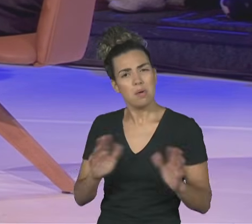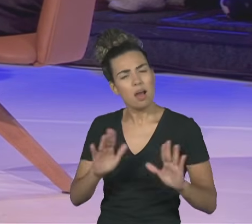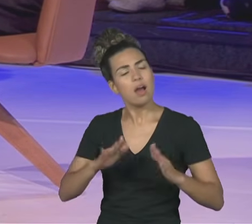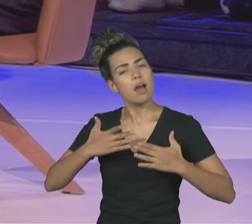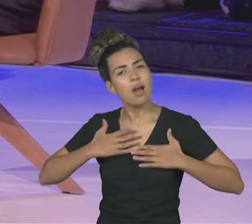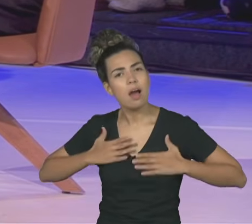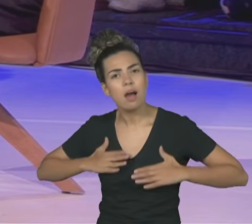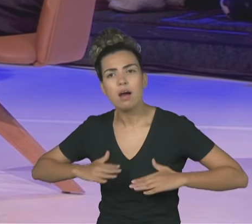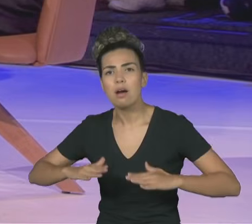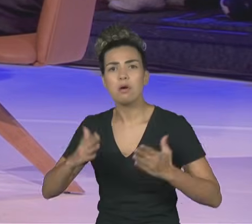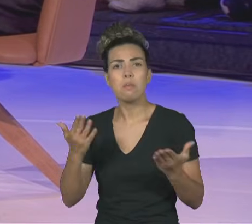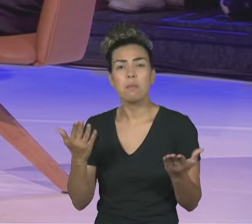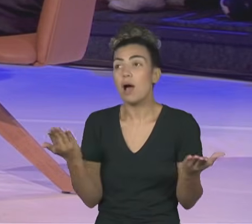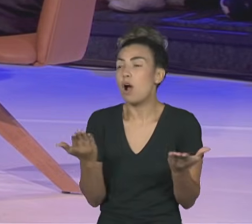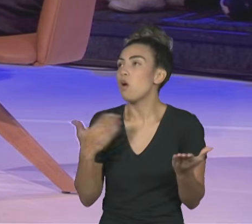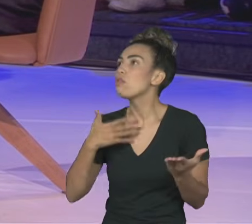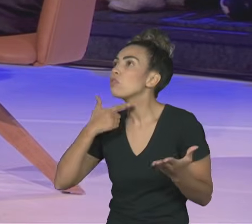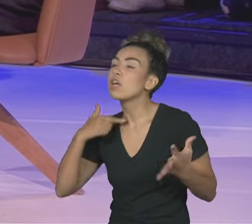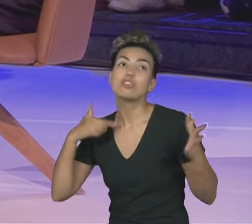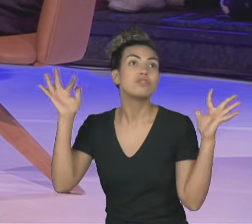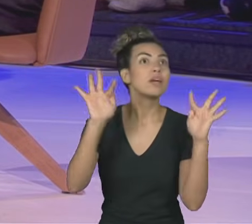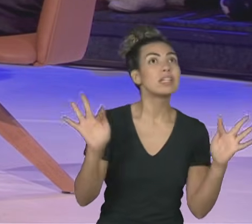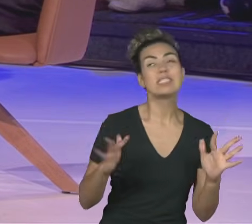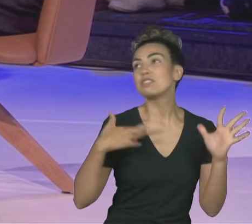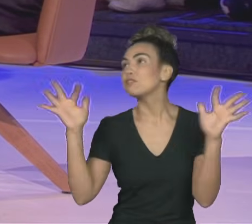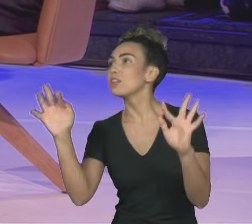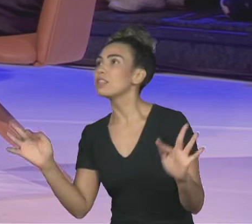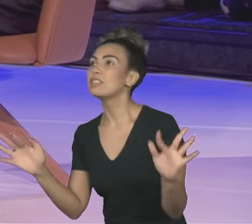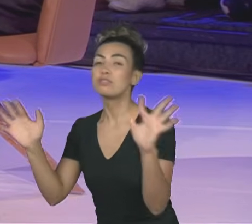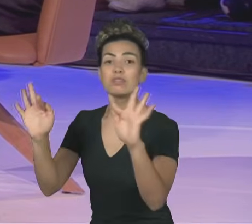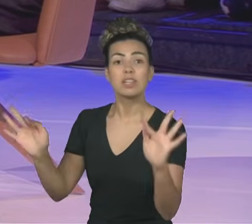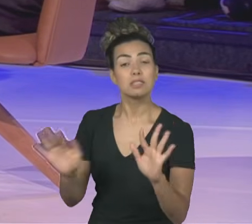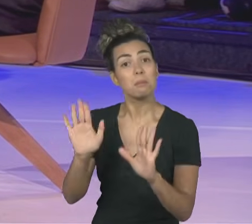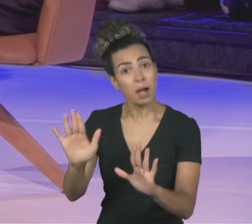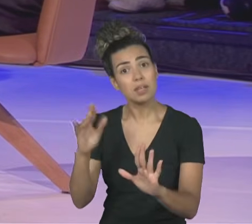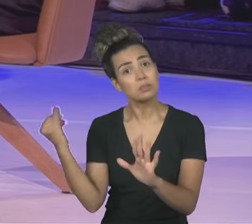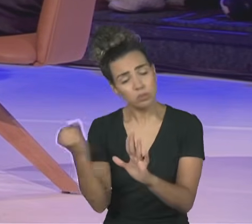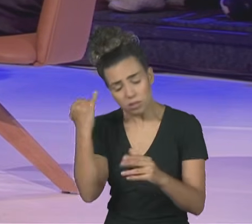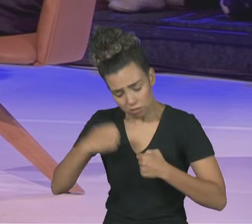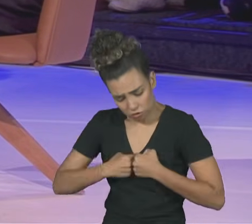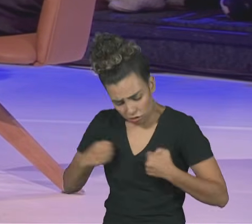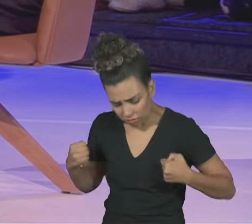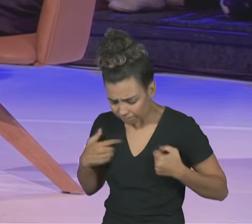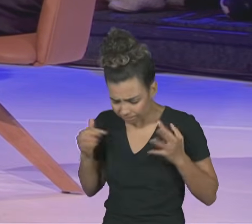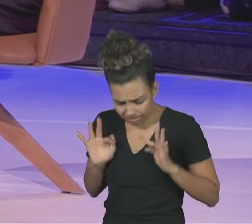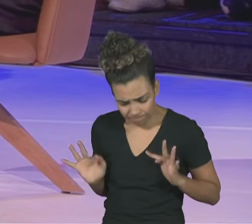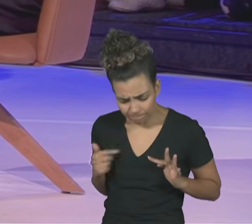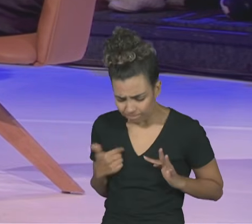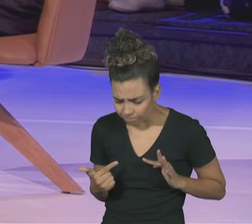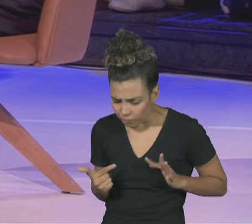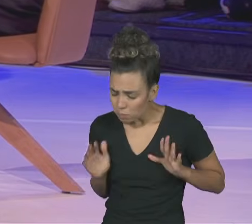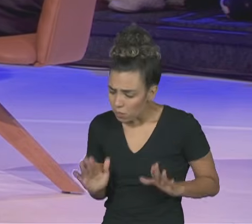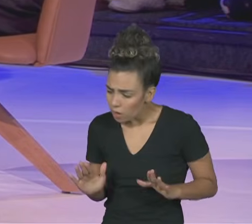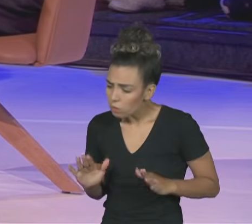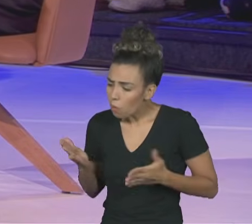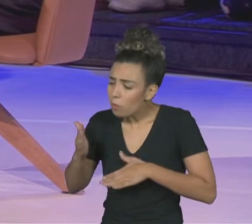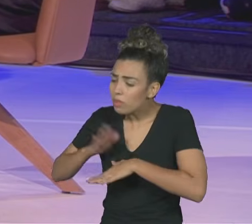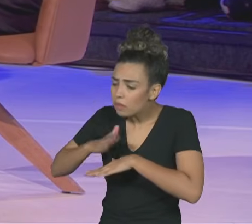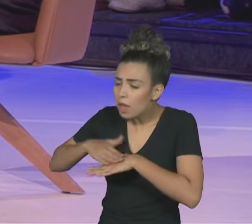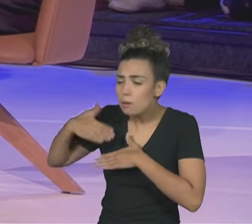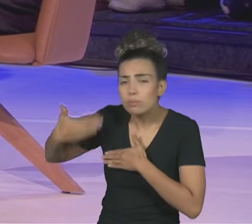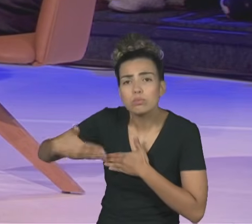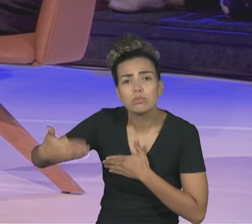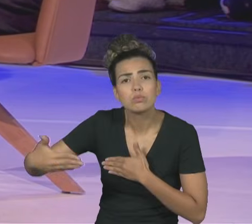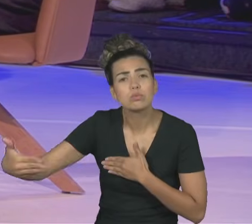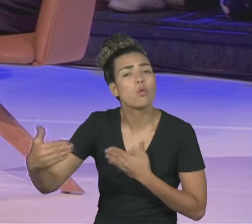pela busca da infelicidade, ela tem que ver com o tempo. Né? O tempo das coisas, o nosso tempo, como é que o nosso tempo se liga com o tempo